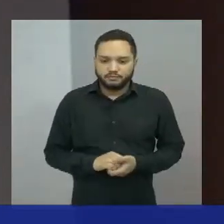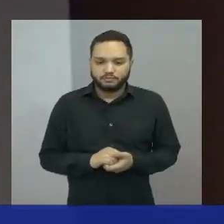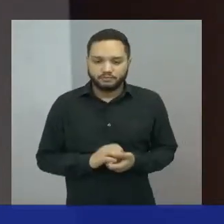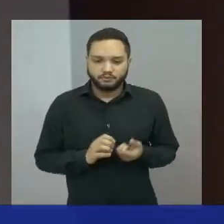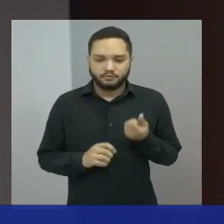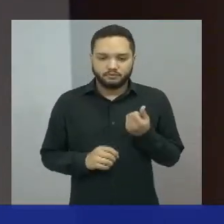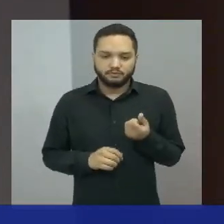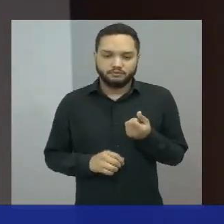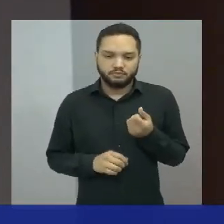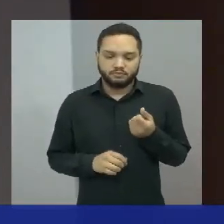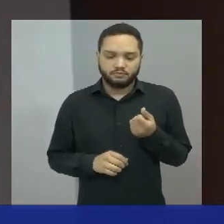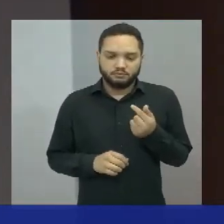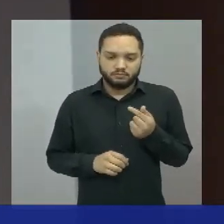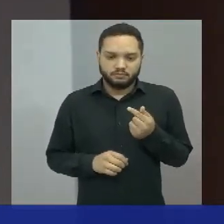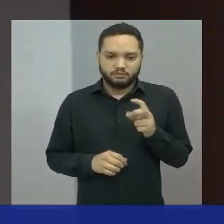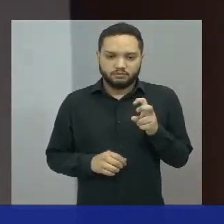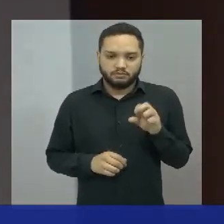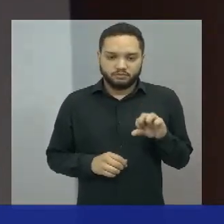6.759,